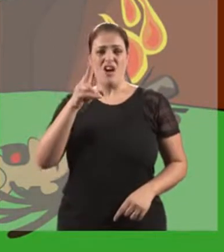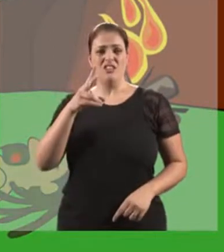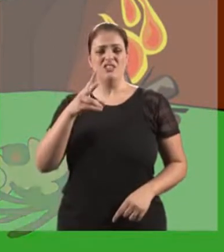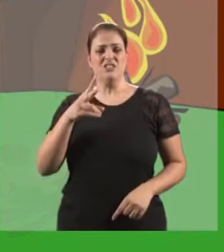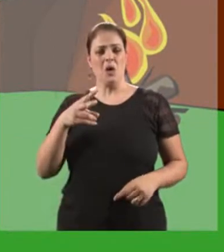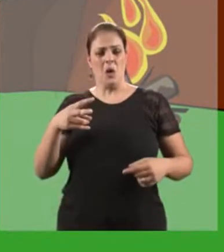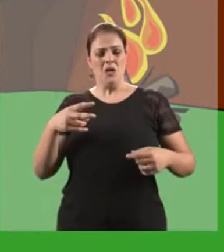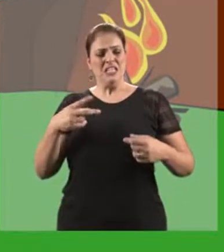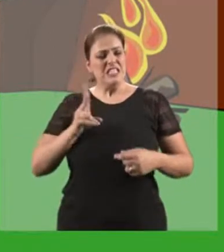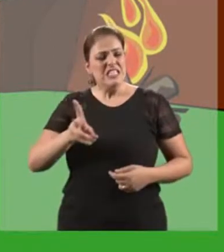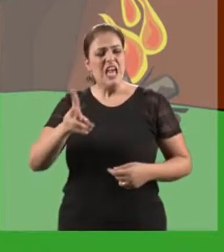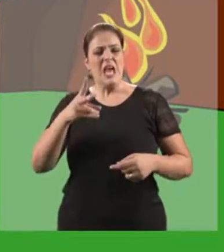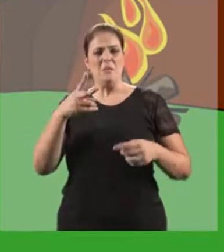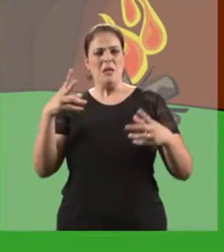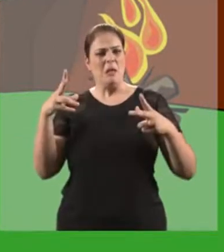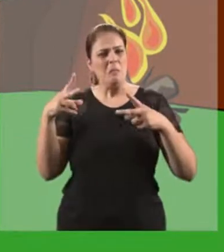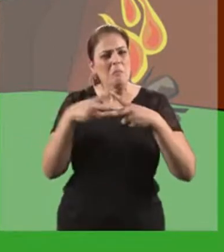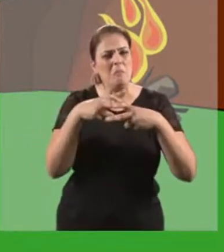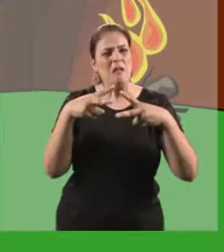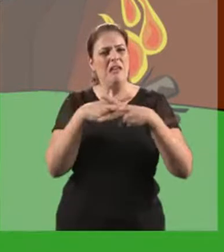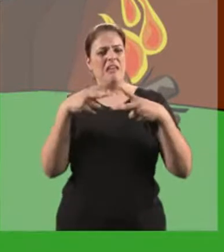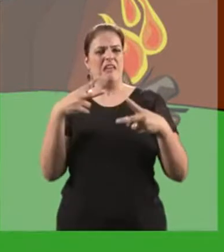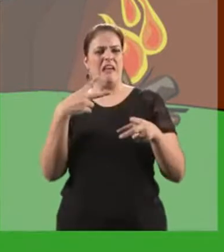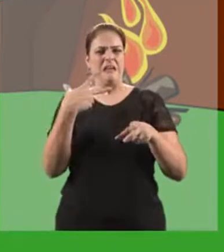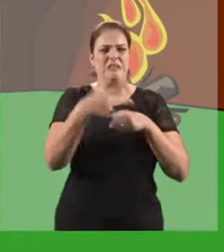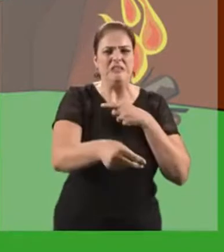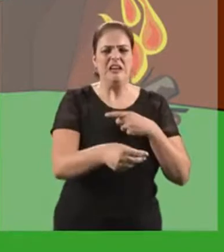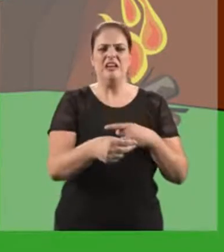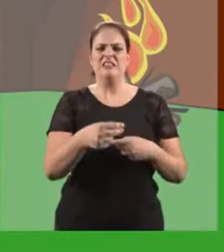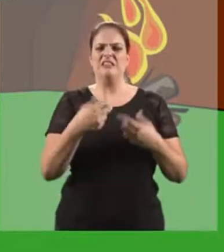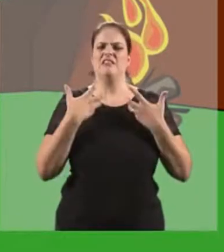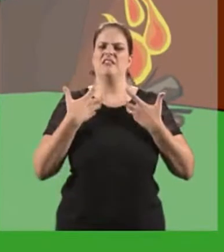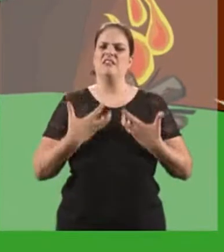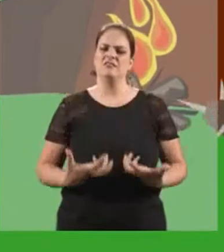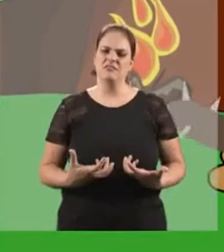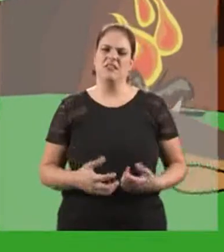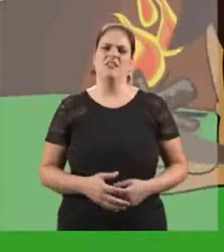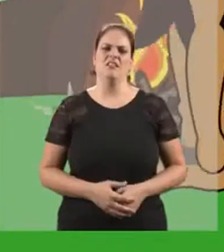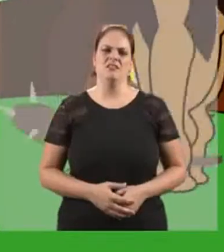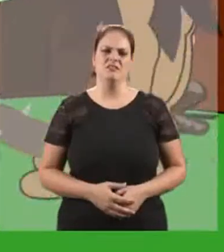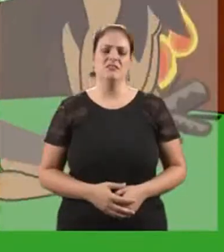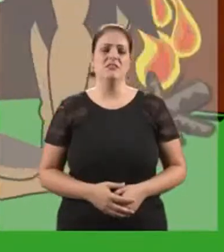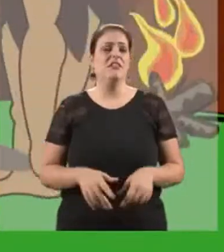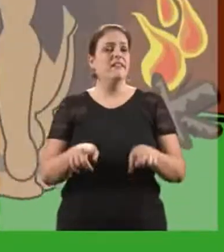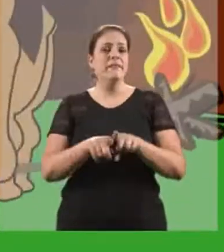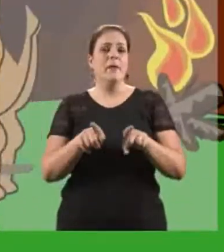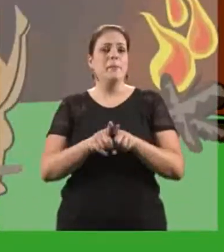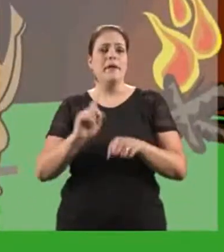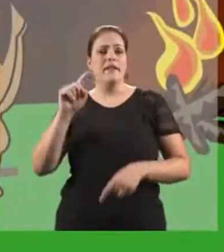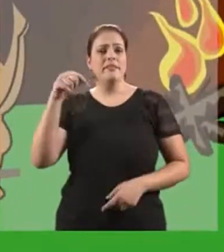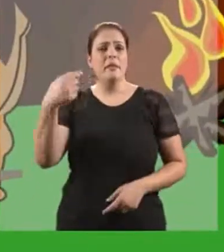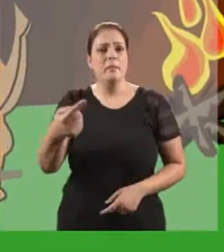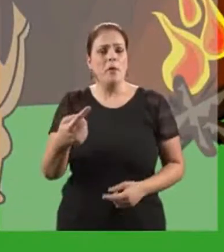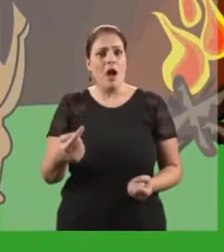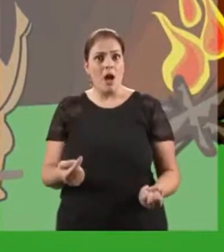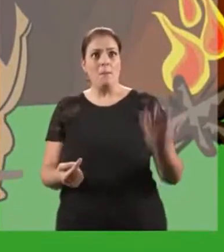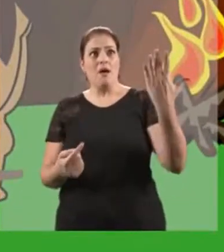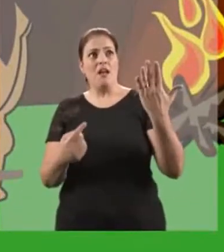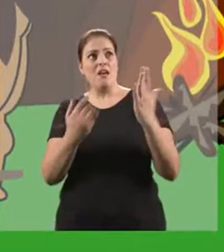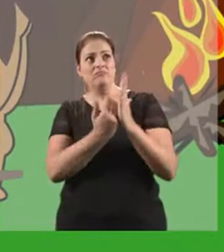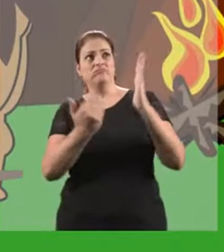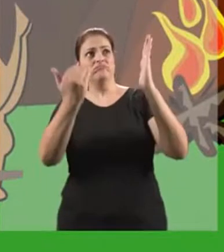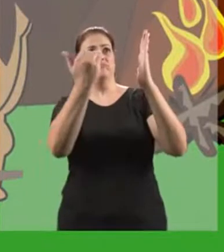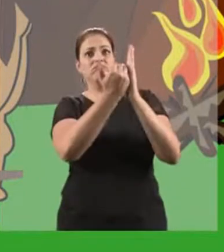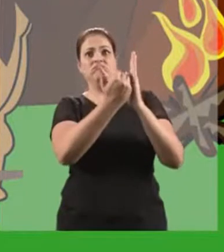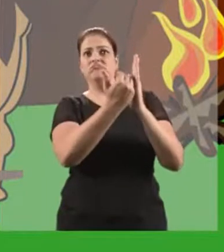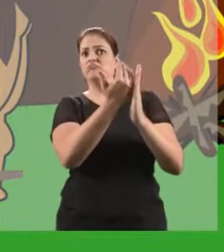a comprovar sua força, e isso era desgastante. Com o tempo, sempre aparecia alguém mais forte.